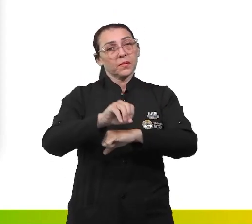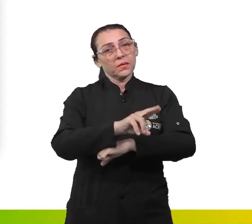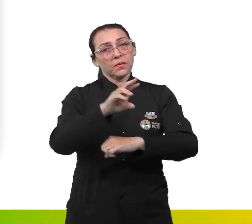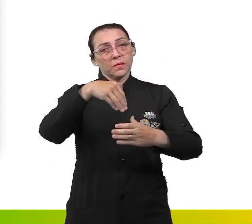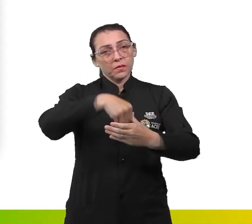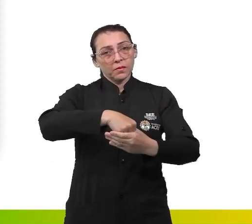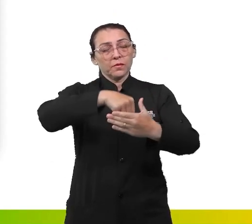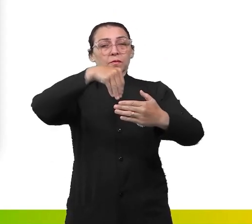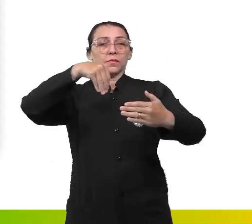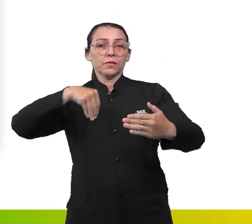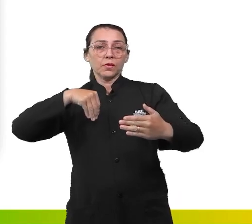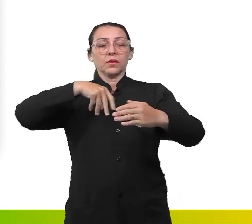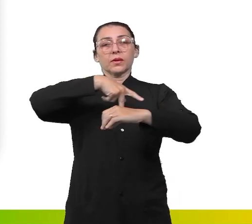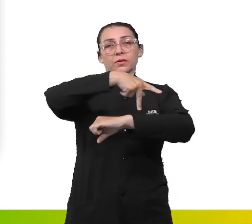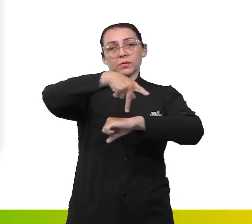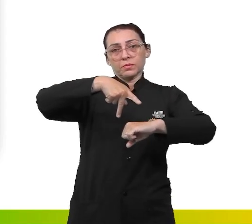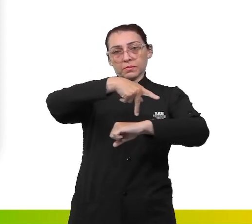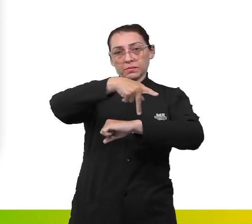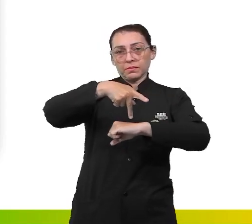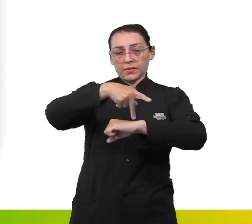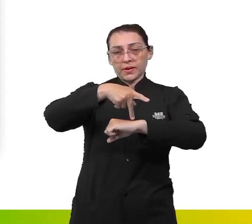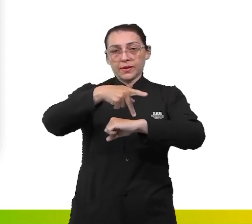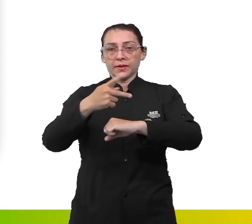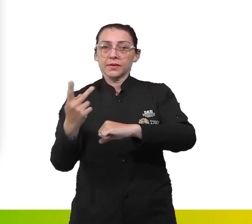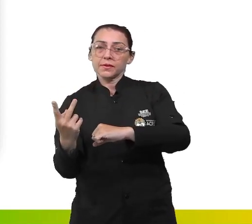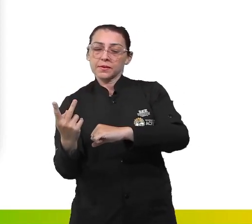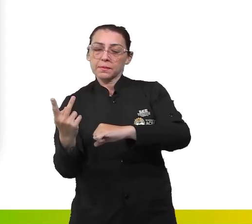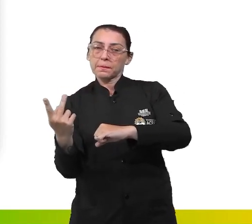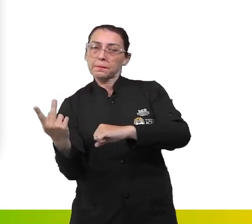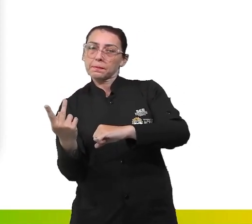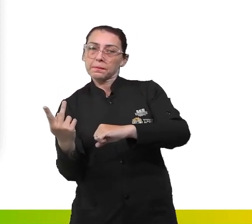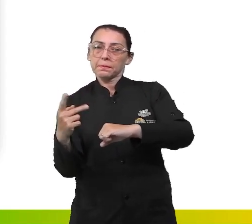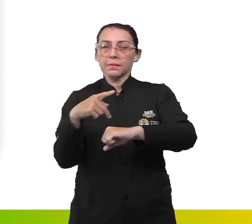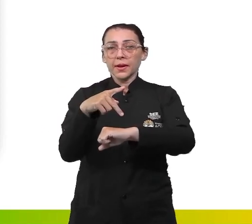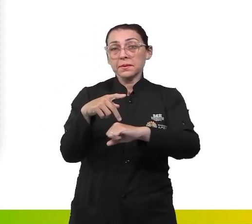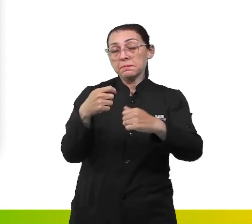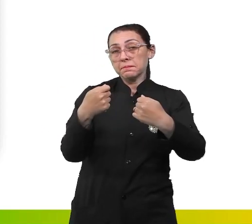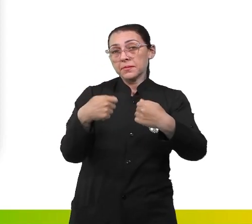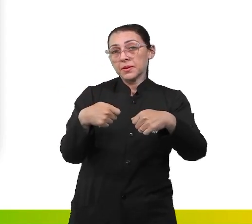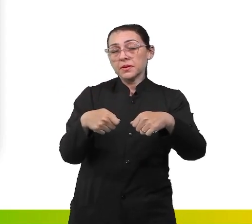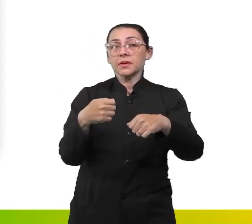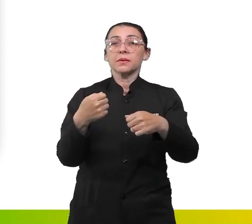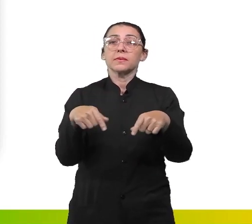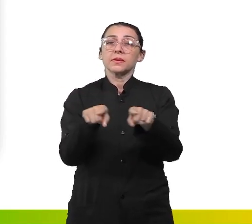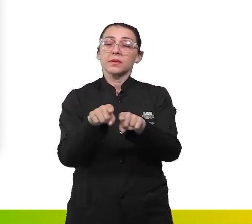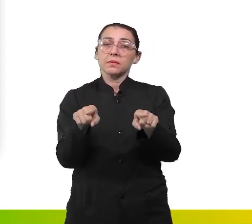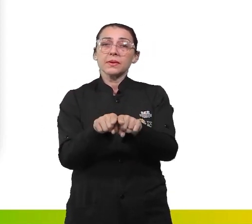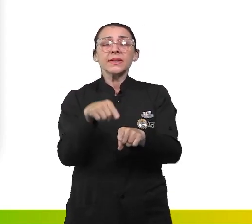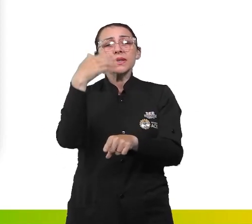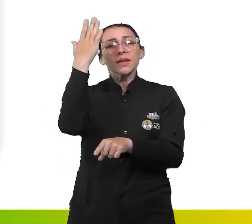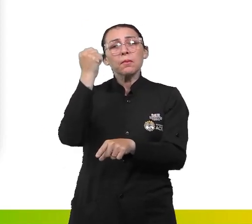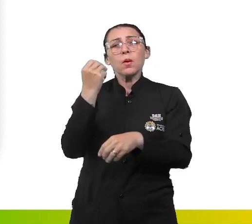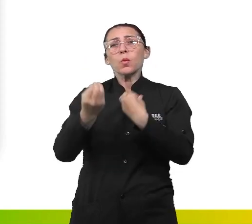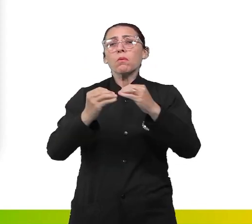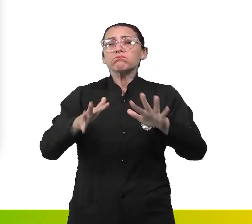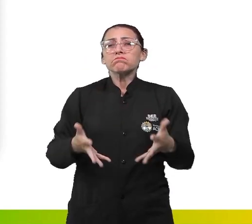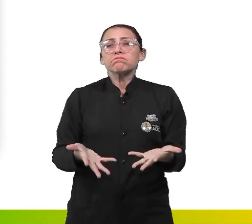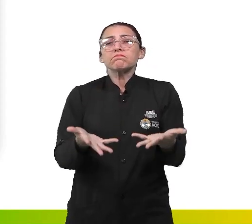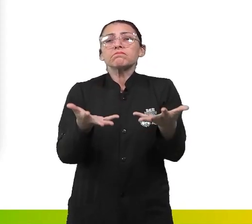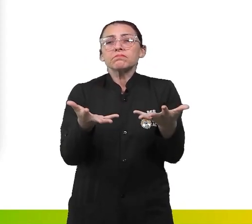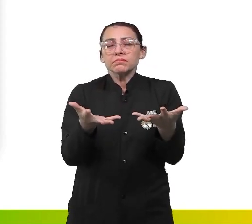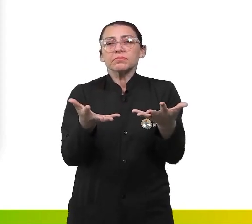ou externa, entre países. Agora, nós também precisamos compreender o que é que